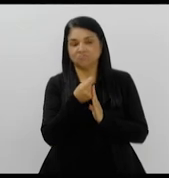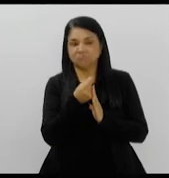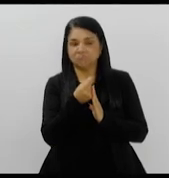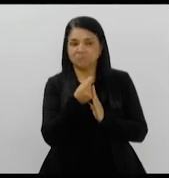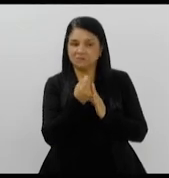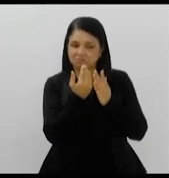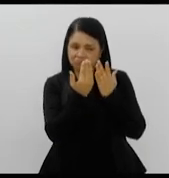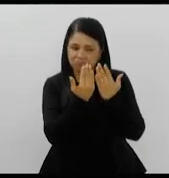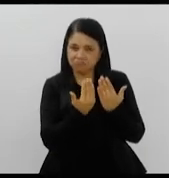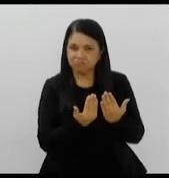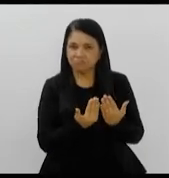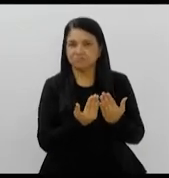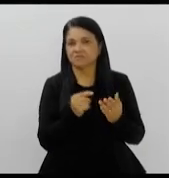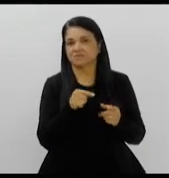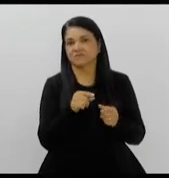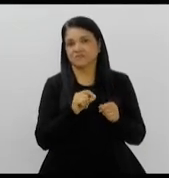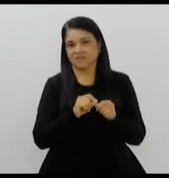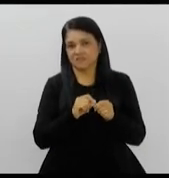fizeram. Ora,